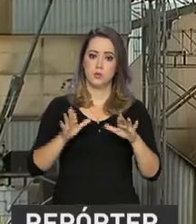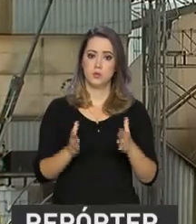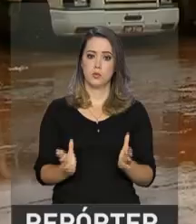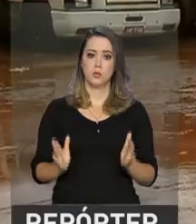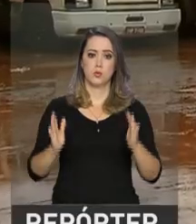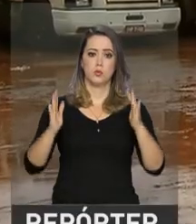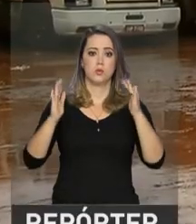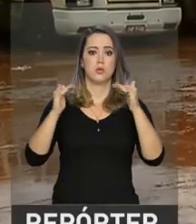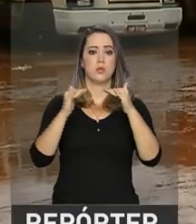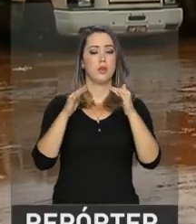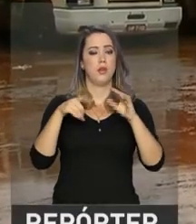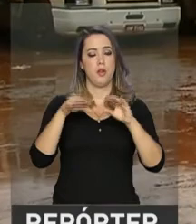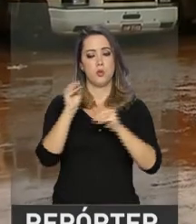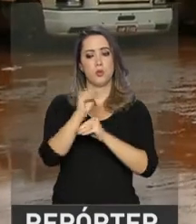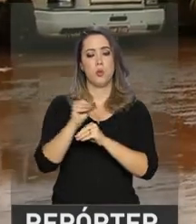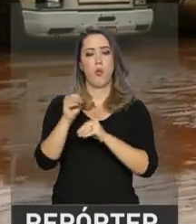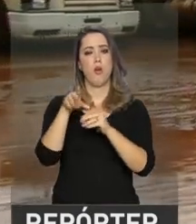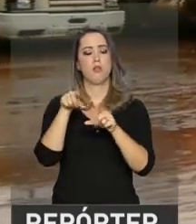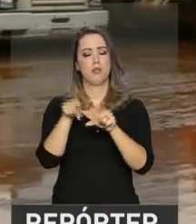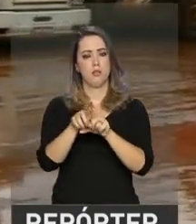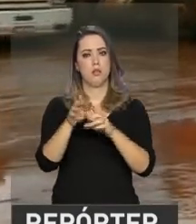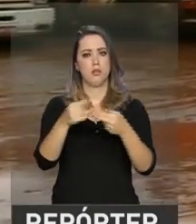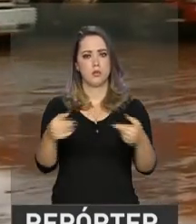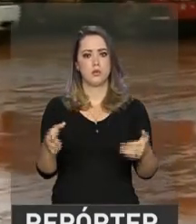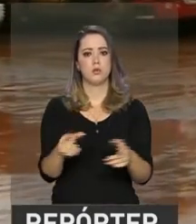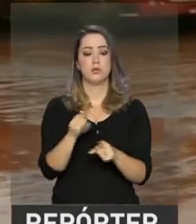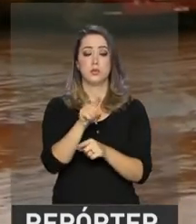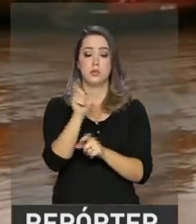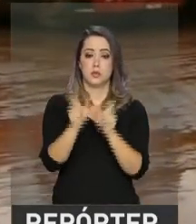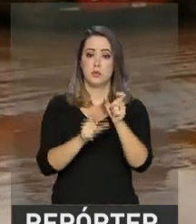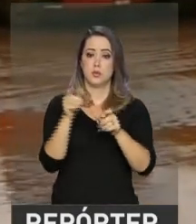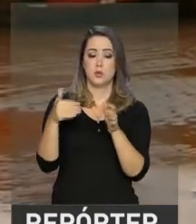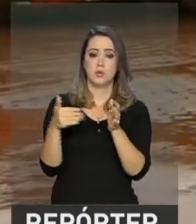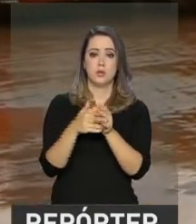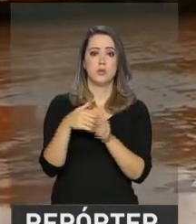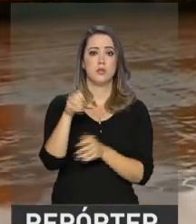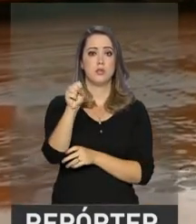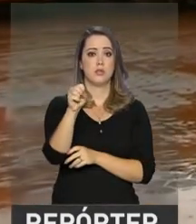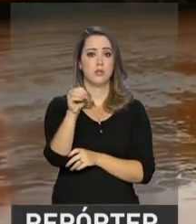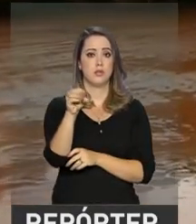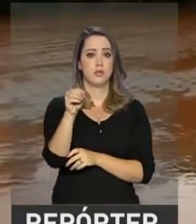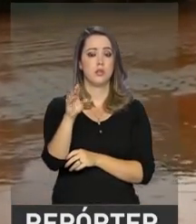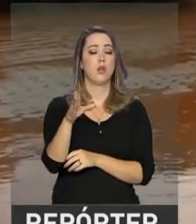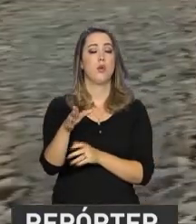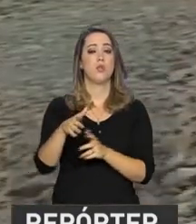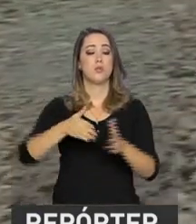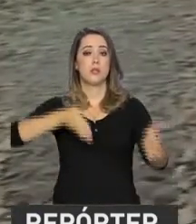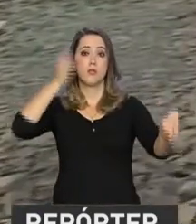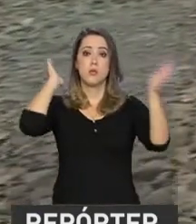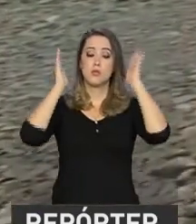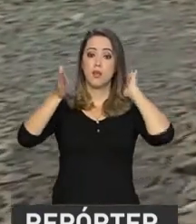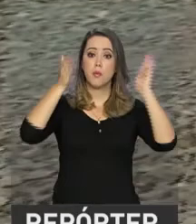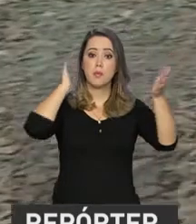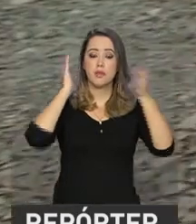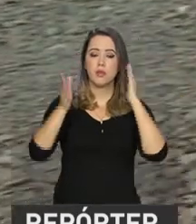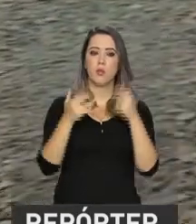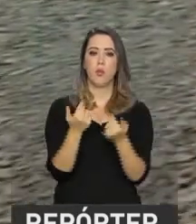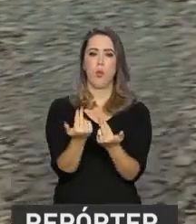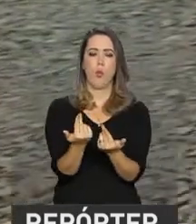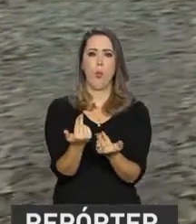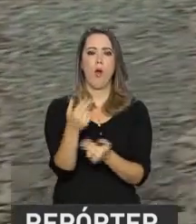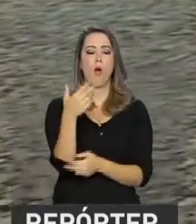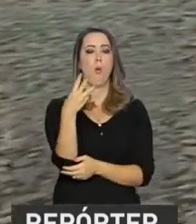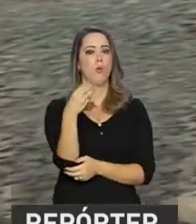no pátio. Já os produtores poderão estacionar até 800 caminhões no espaço, que tem o tamanho de